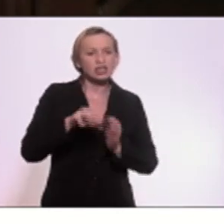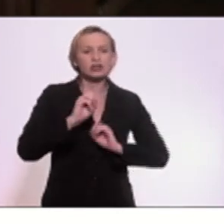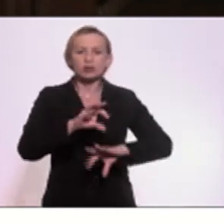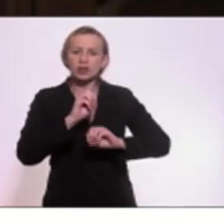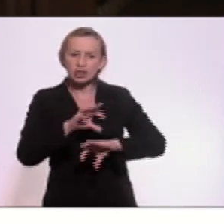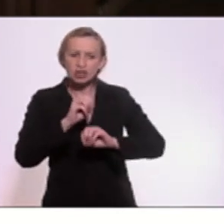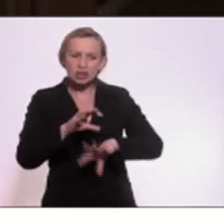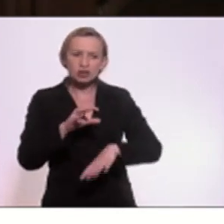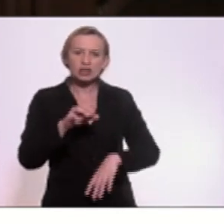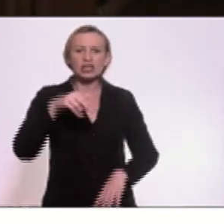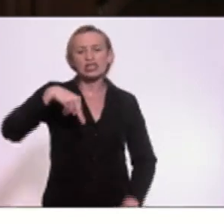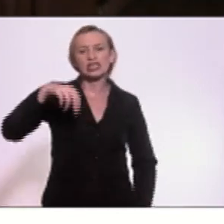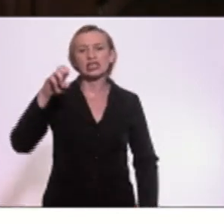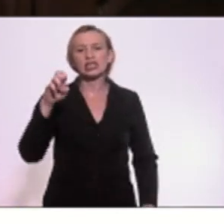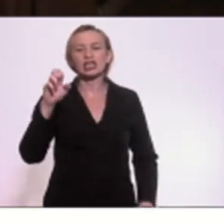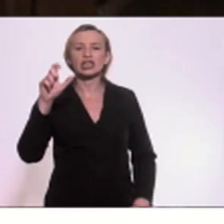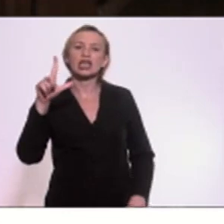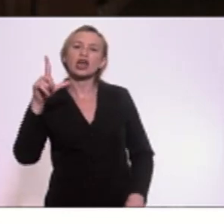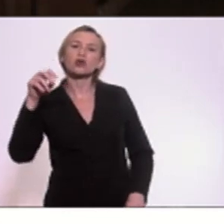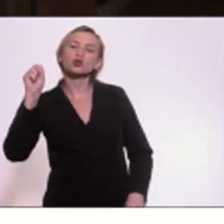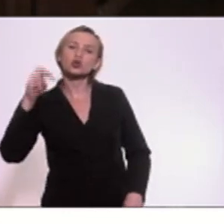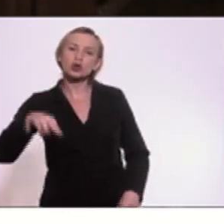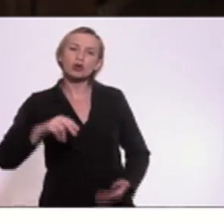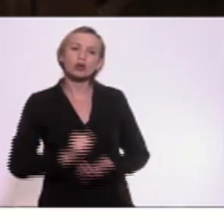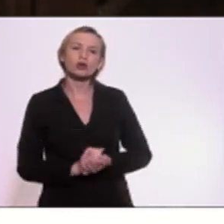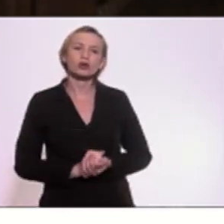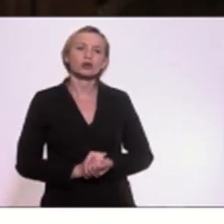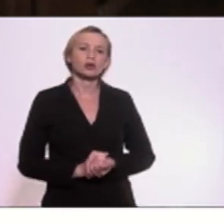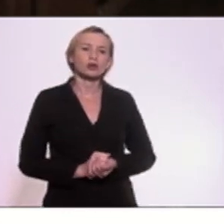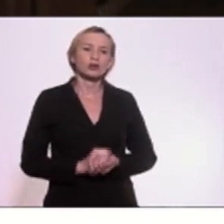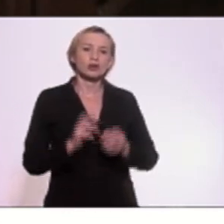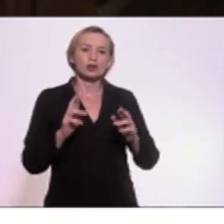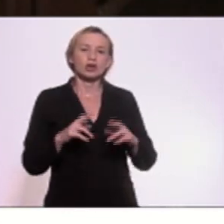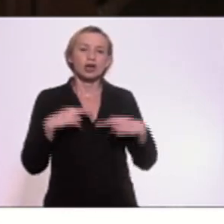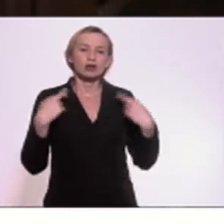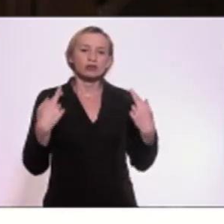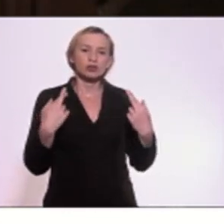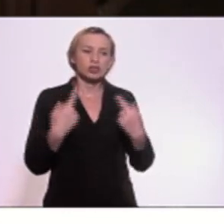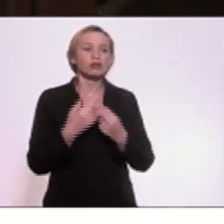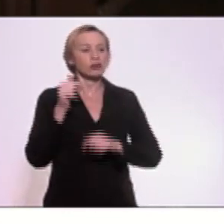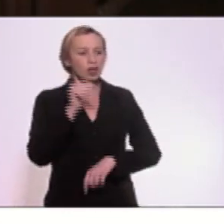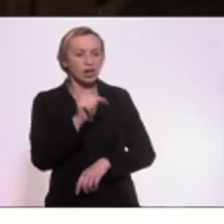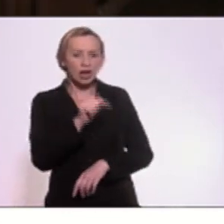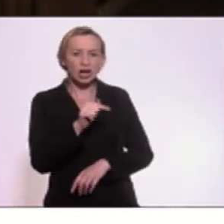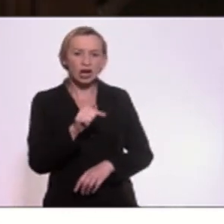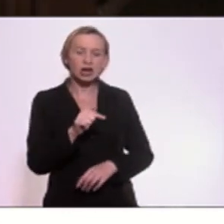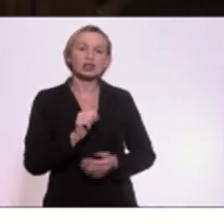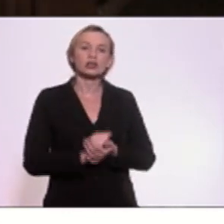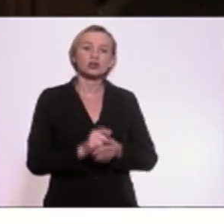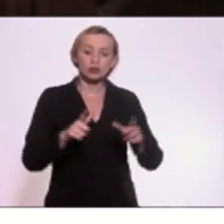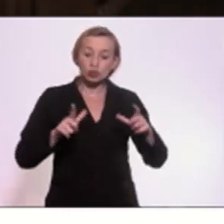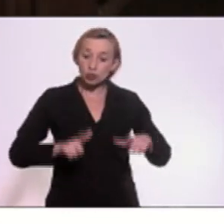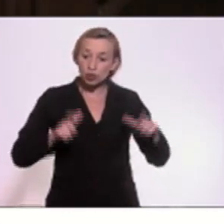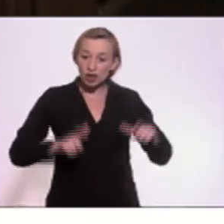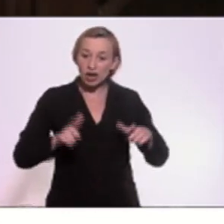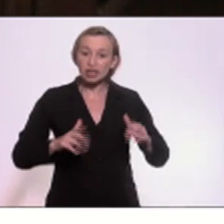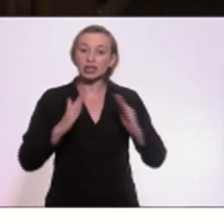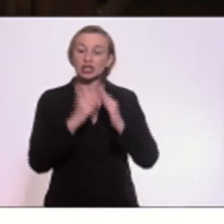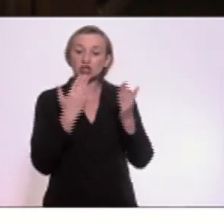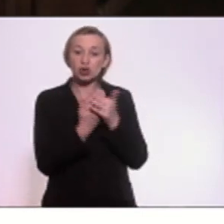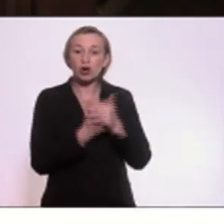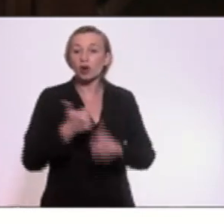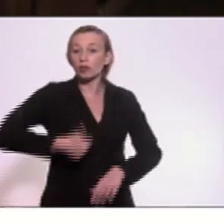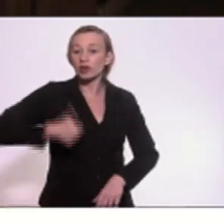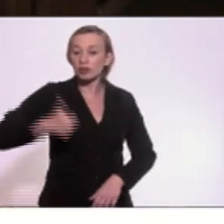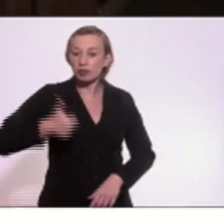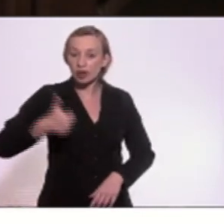Estado, Nelson Maculan, a cessão do espaço deste CIEP para instalar a primeira